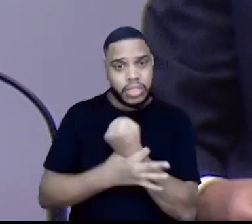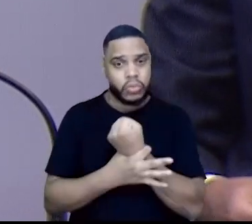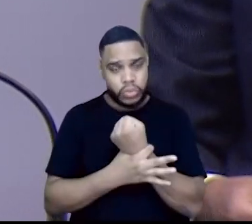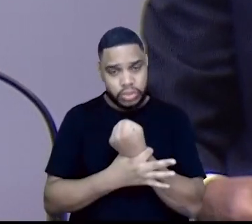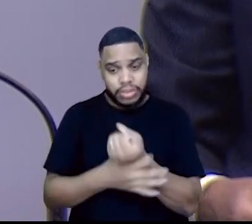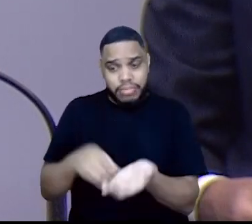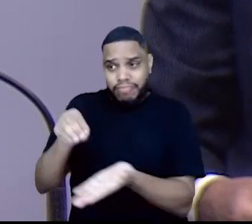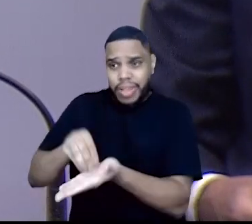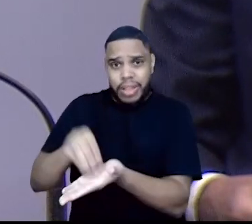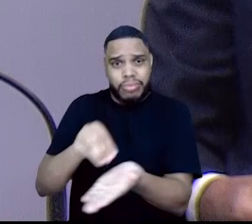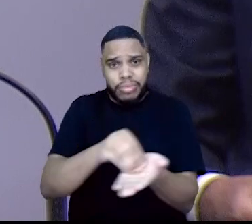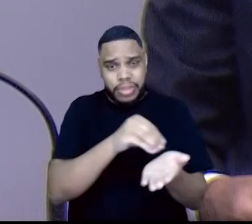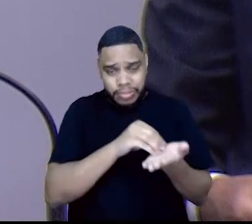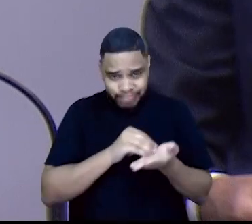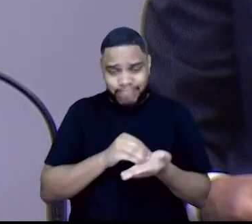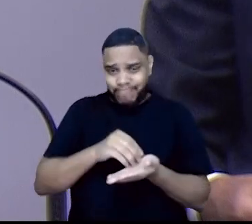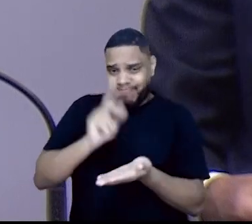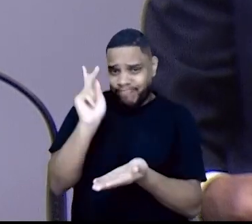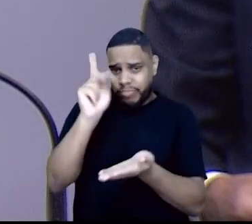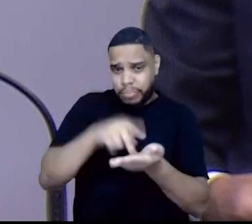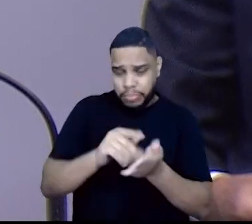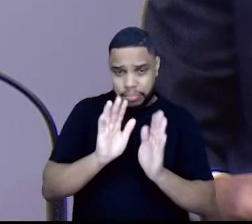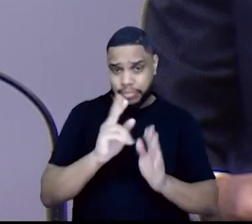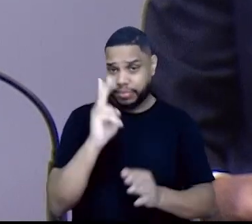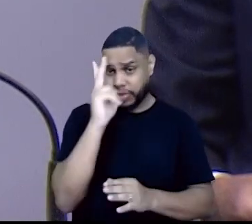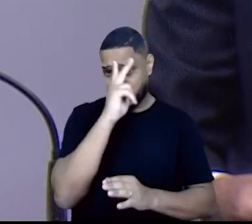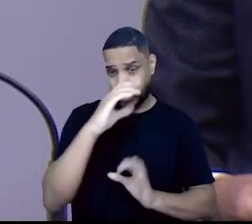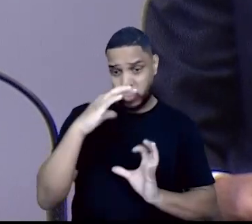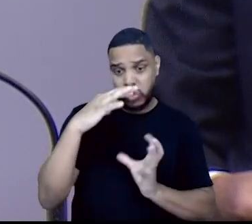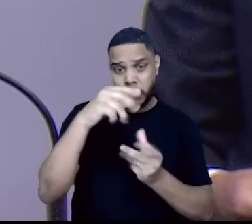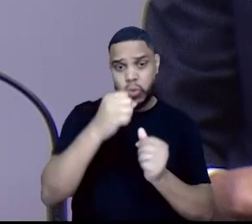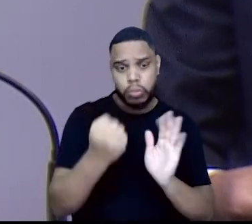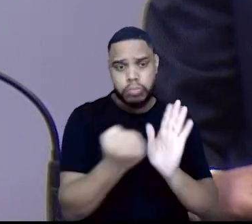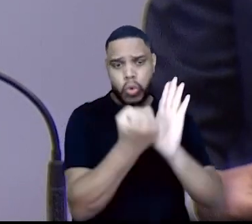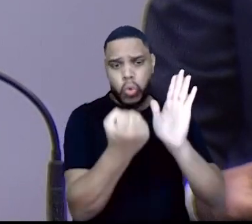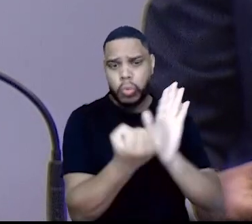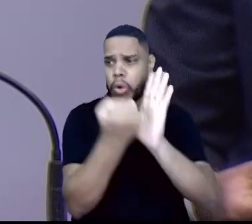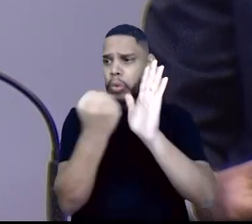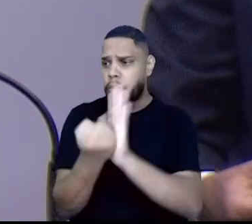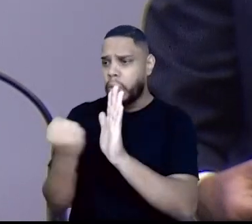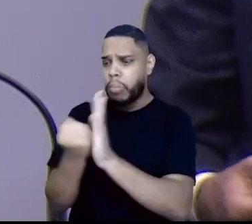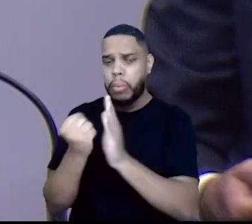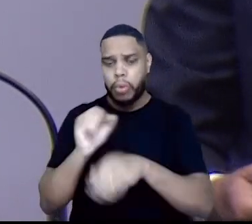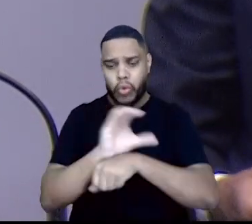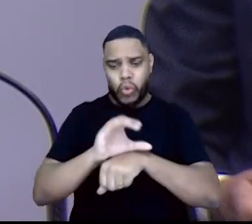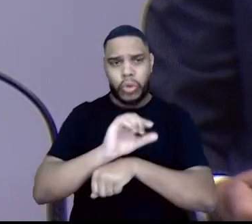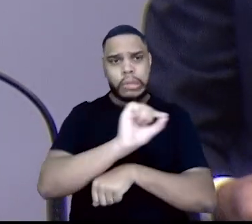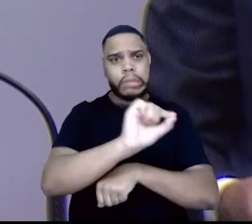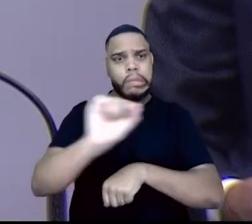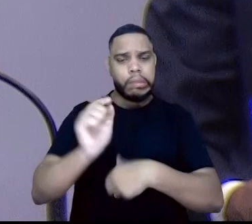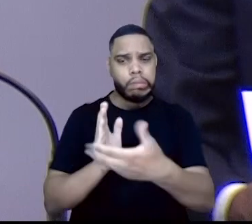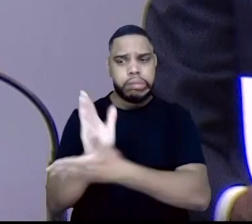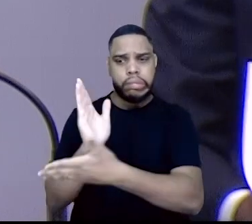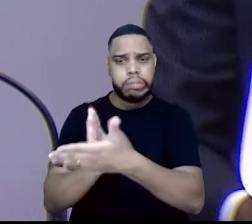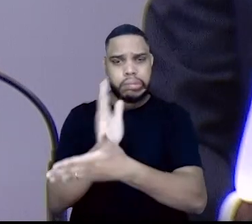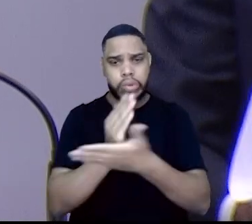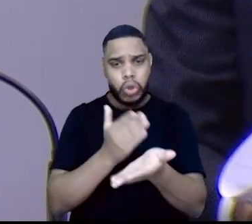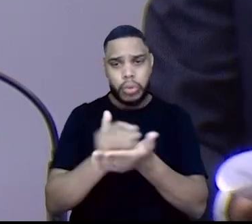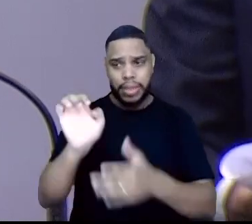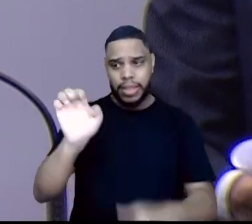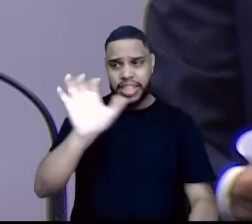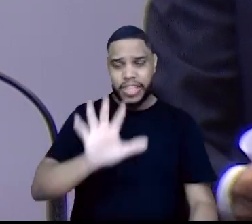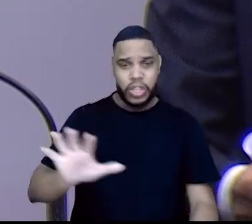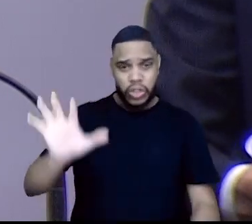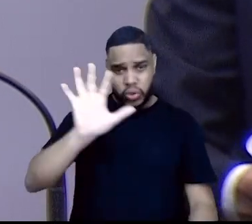É fato, porém, que a história mundial de promulgação de constituições democráticas, iniciando nos países europeus no pós-Segunda